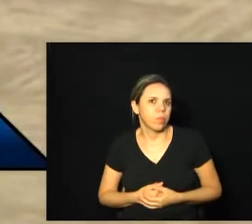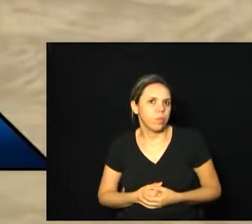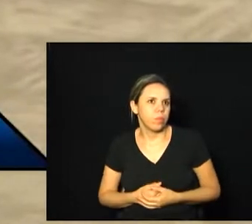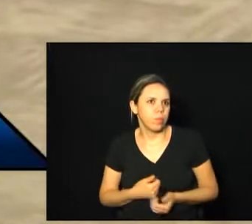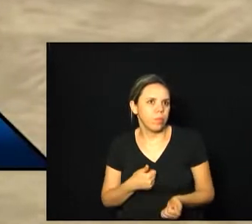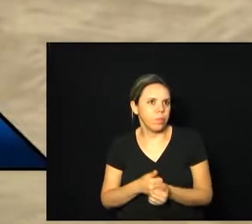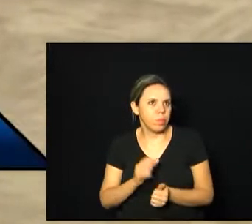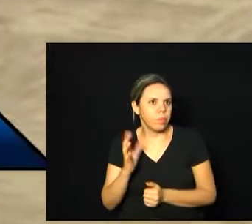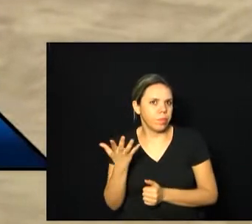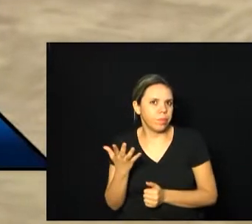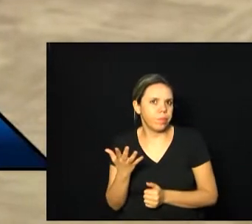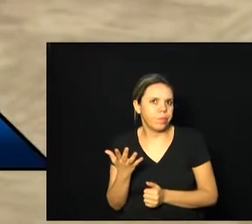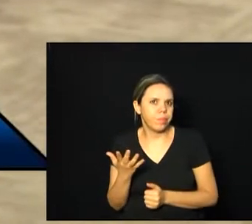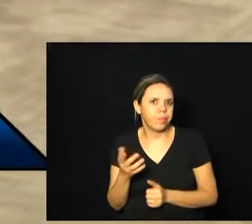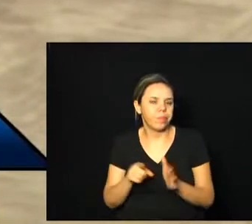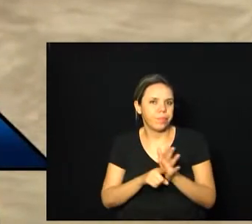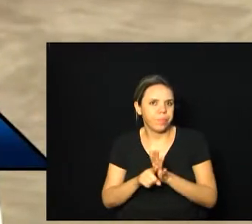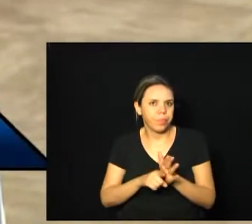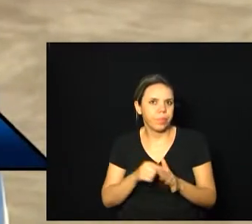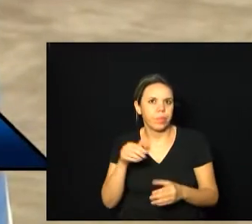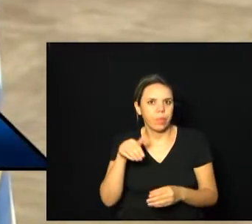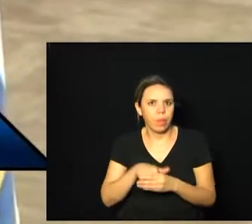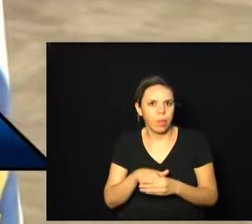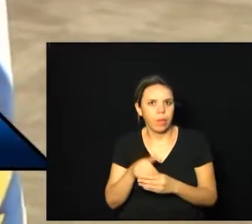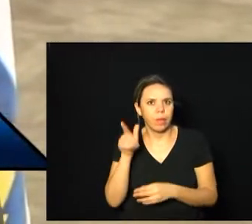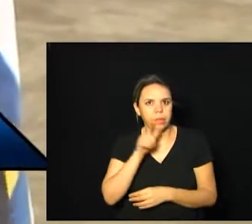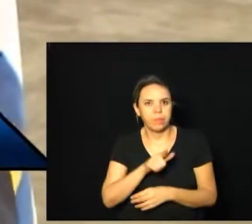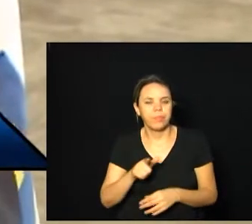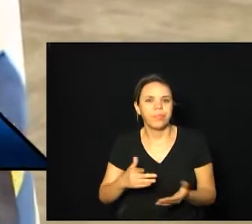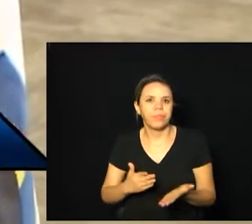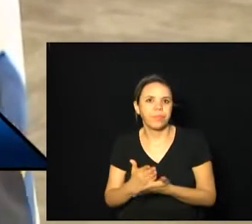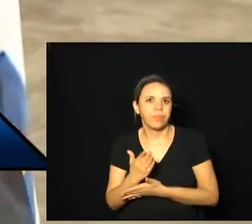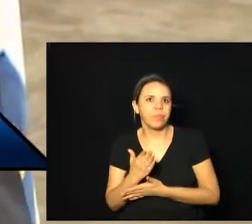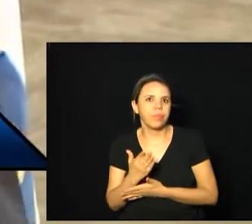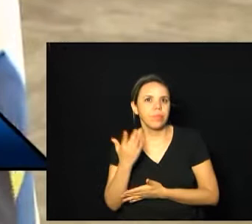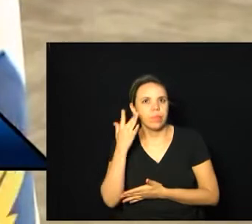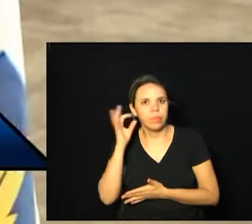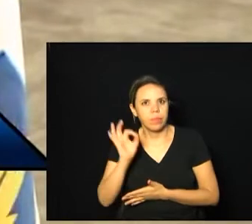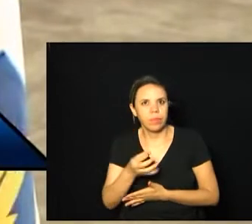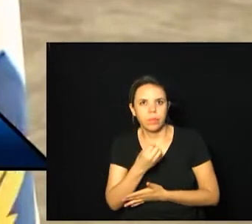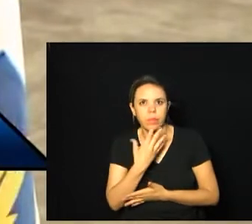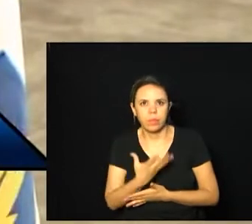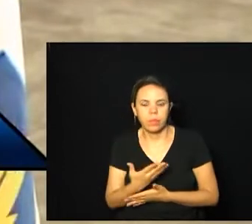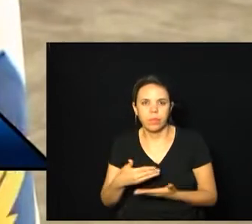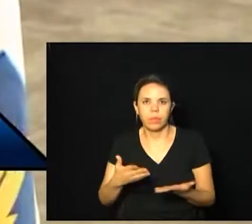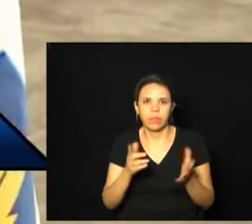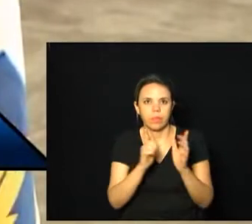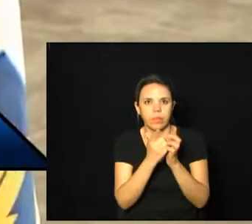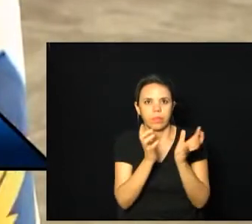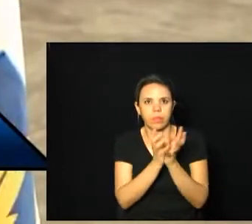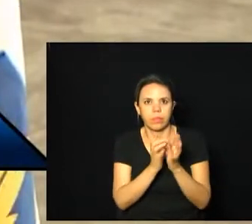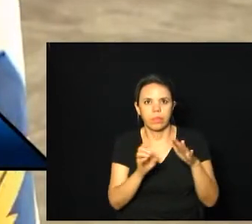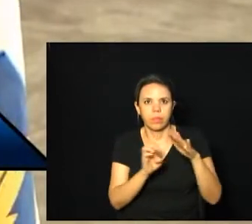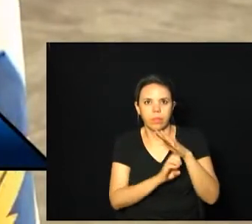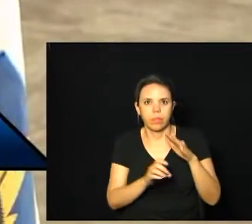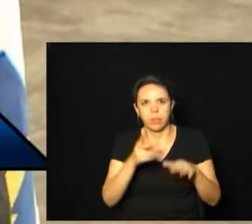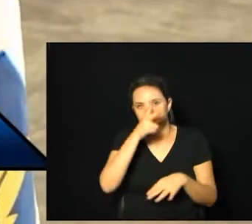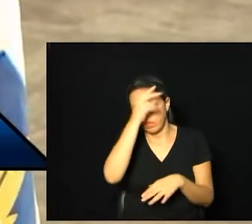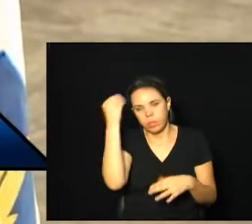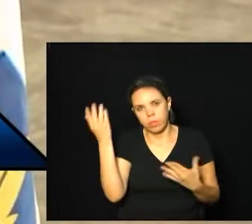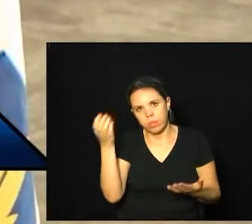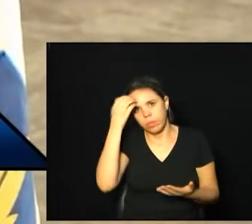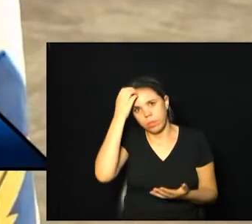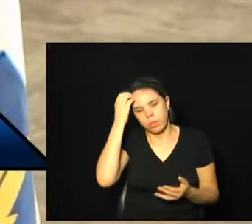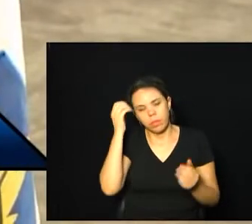logo ocorreu a apuração dos votos, tão logo ele tomou posse, achamos por bem levar um grupo de empresários ao prefeito